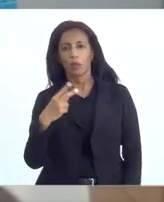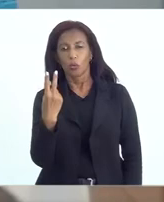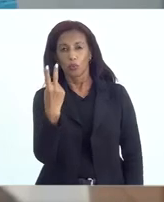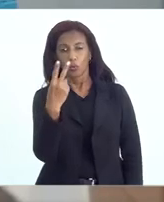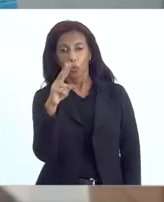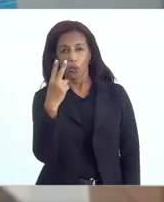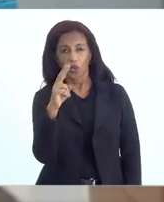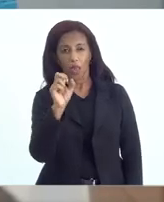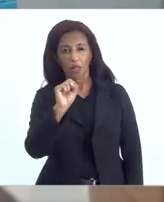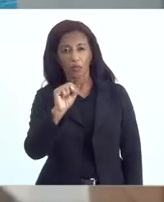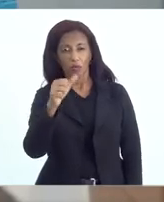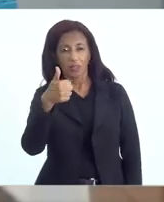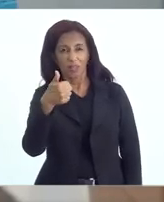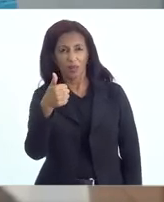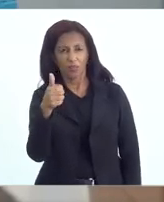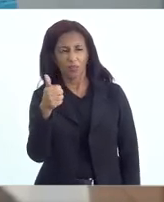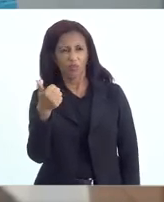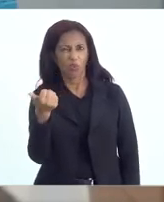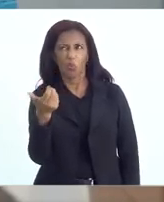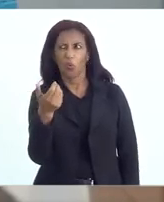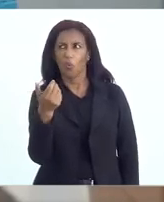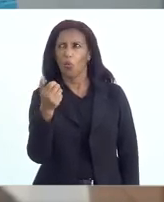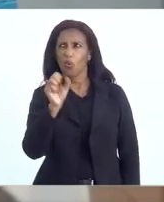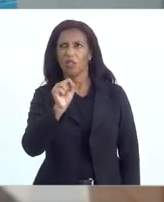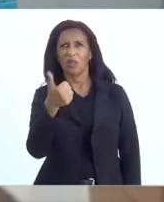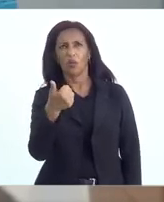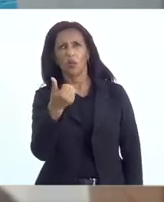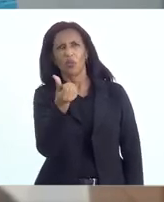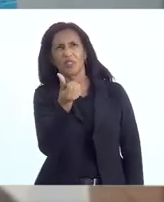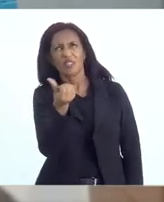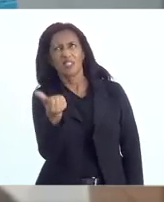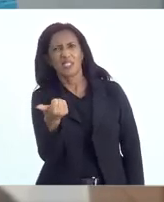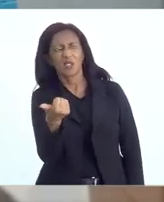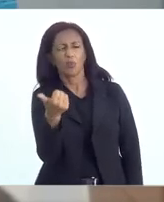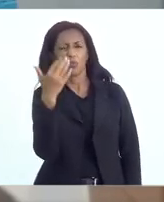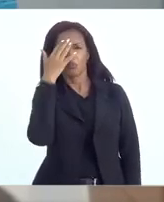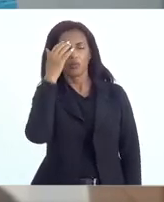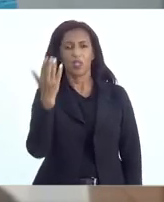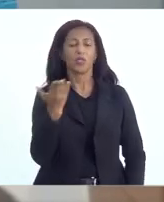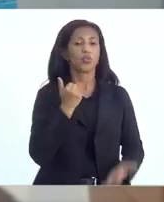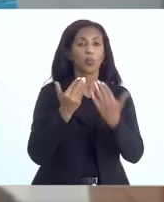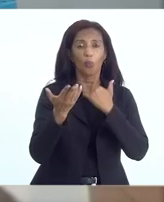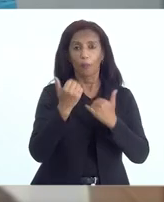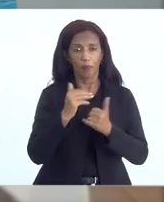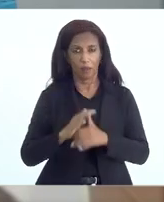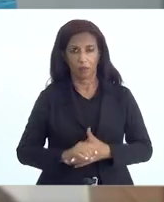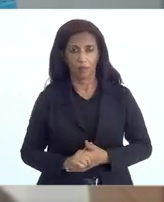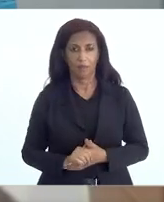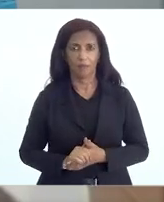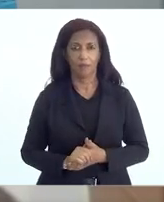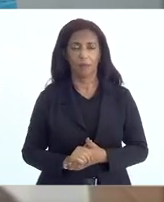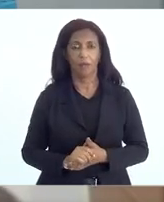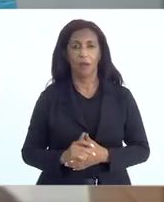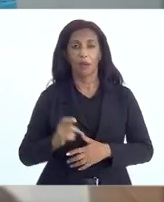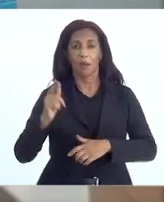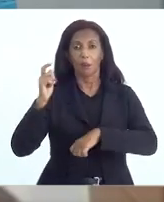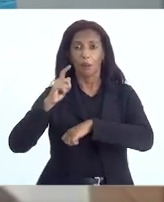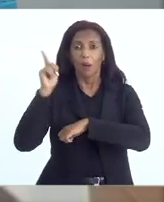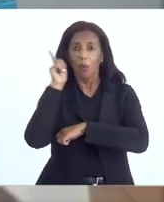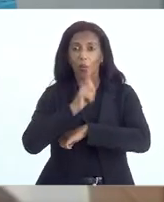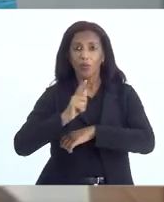dois reais e oitenta e um centavos iluminam-se a 81611 centavo de etapa de alimentação para poder